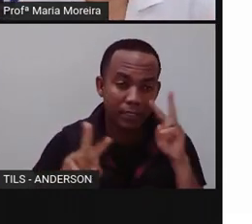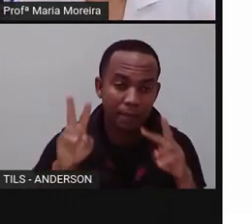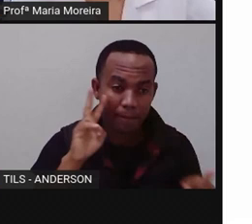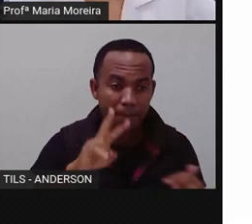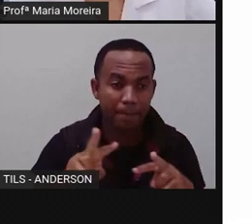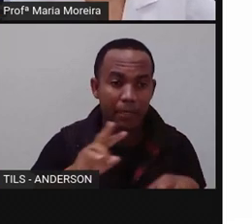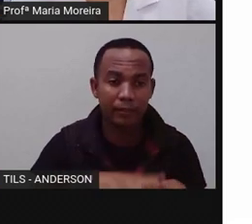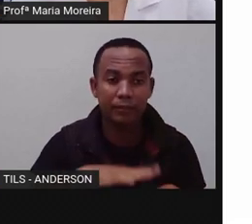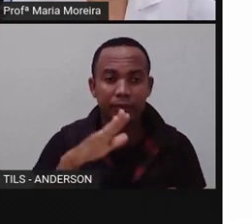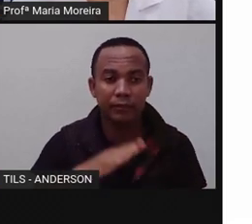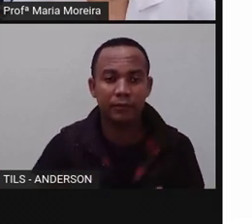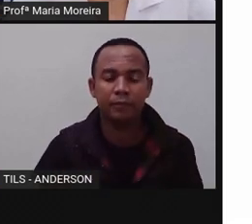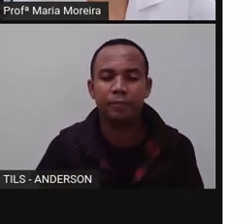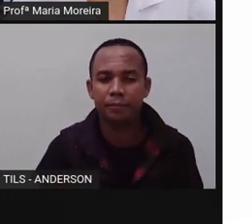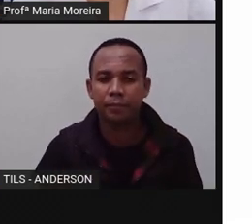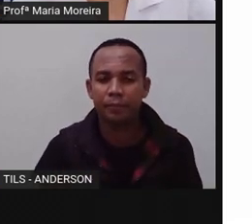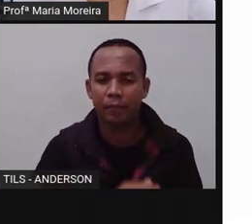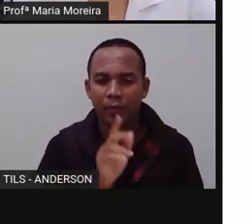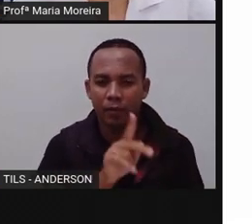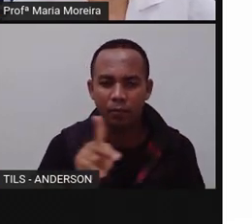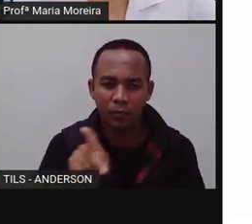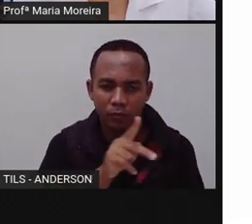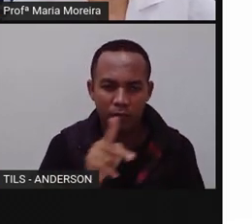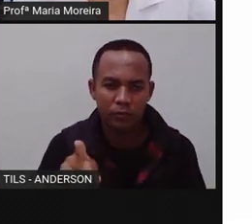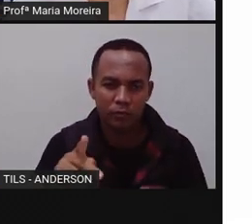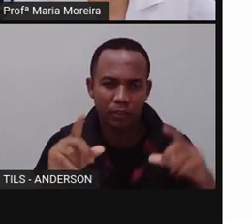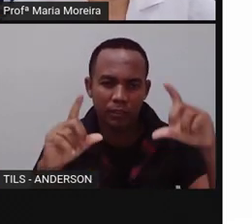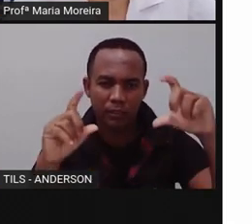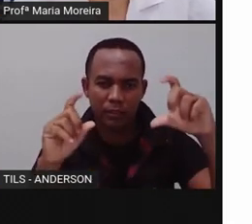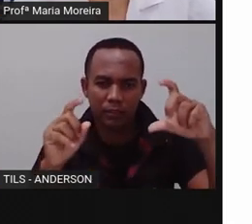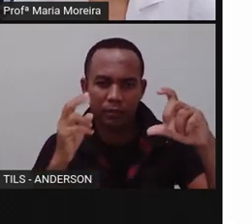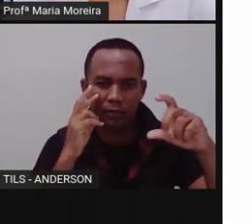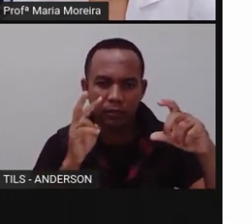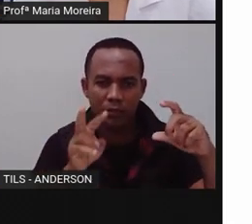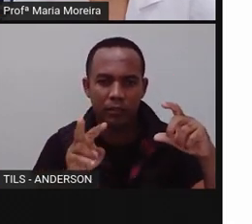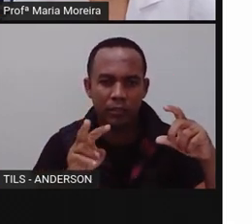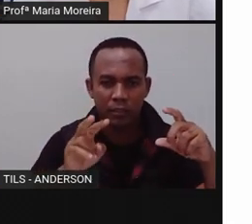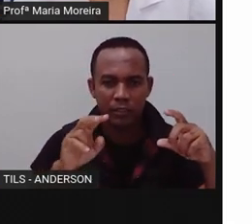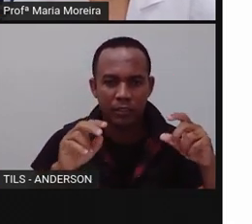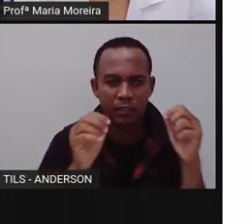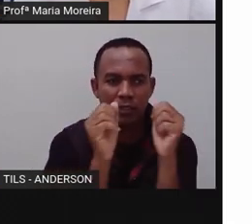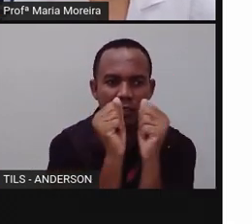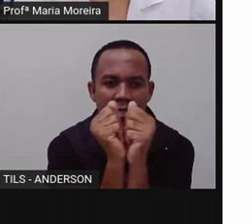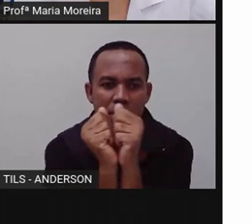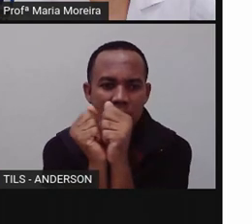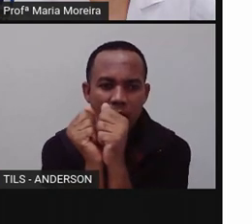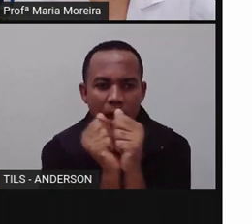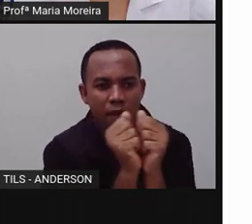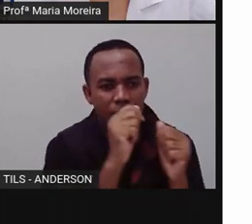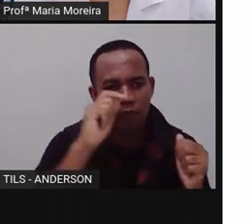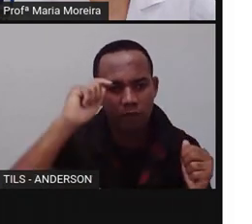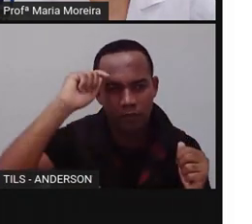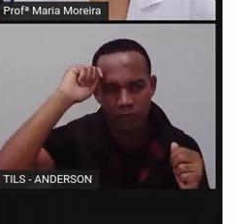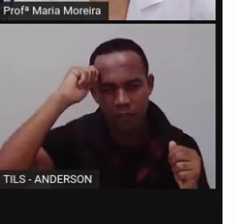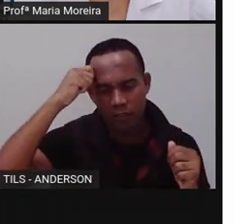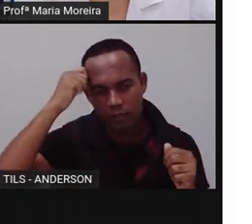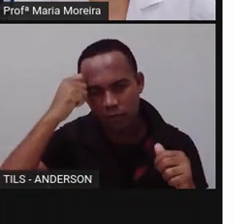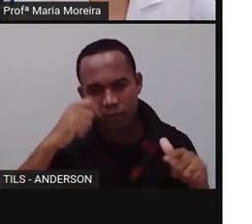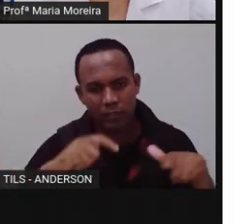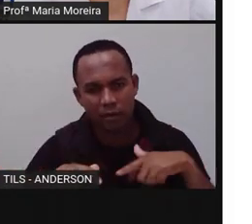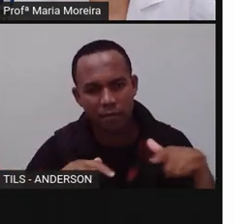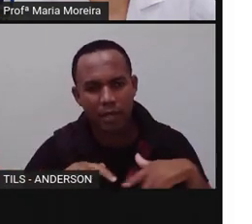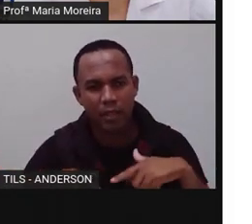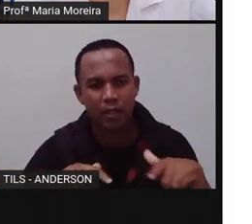digamos assim. Bom, a Pró trouxe uma imagem aqui, né? Que são de escravos negros que estão trabalhando e que era só o que